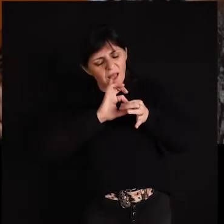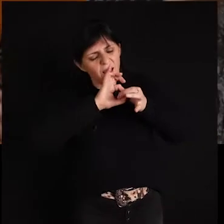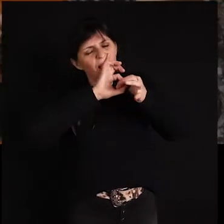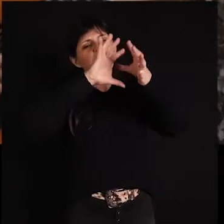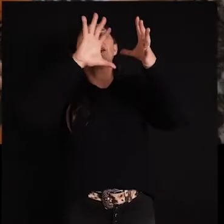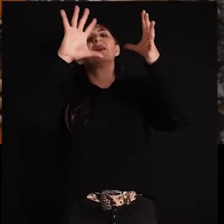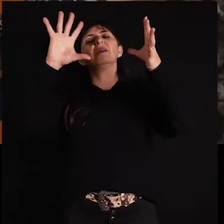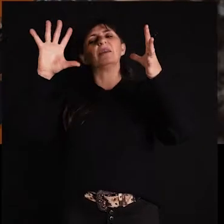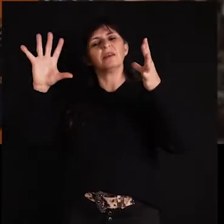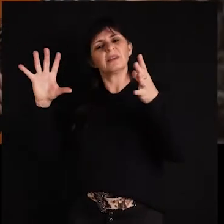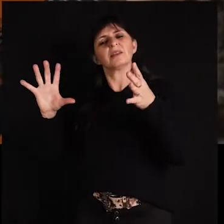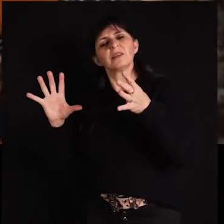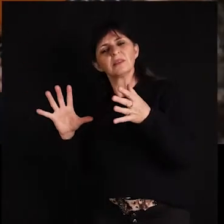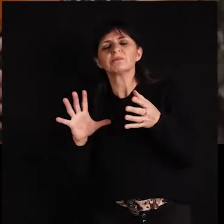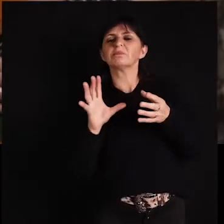liberdade.